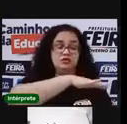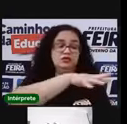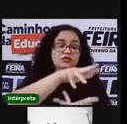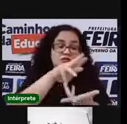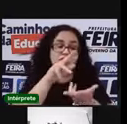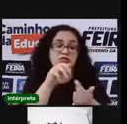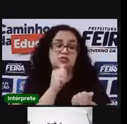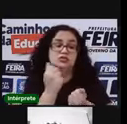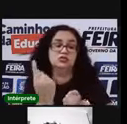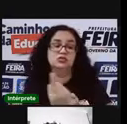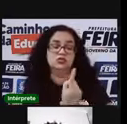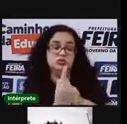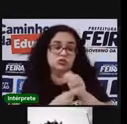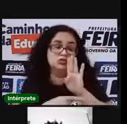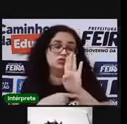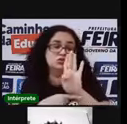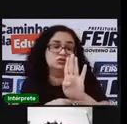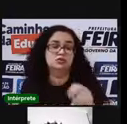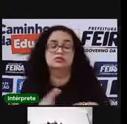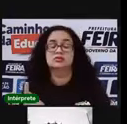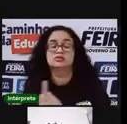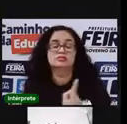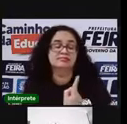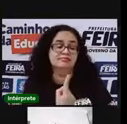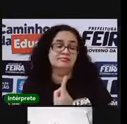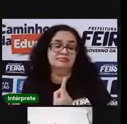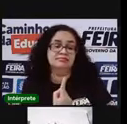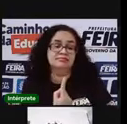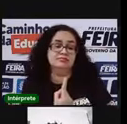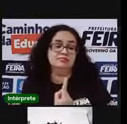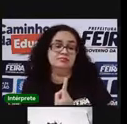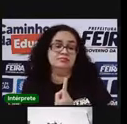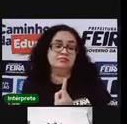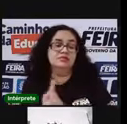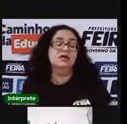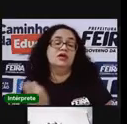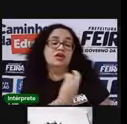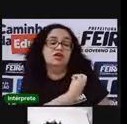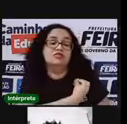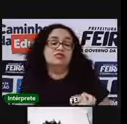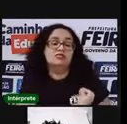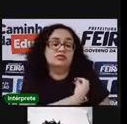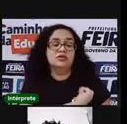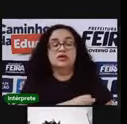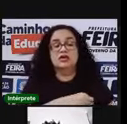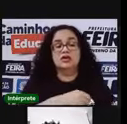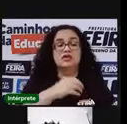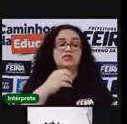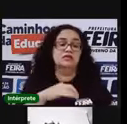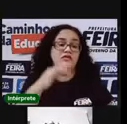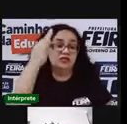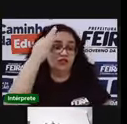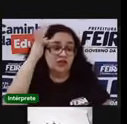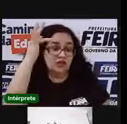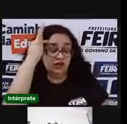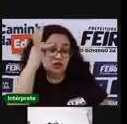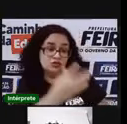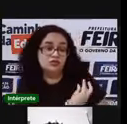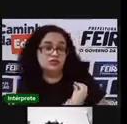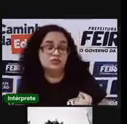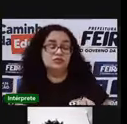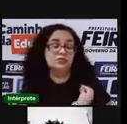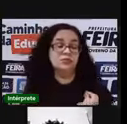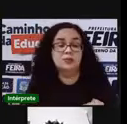é solidário, solidário, ou você não é. É um estilo de vida, é uma filosofia de vida. E se garante,